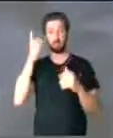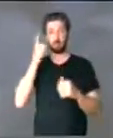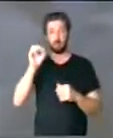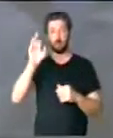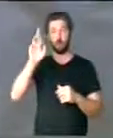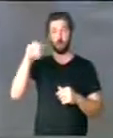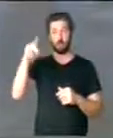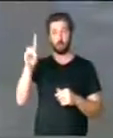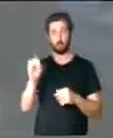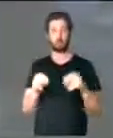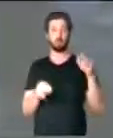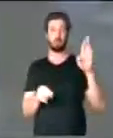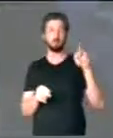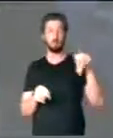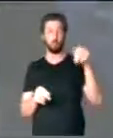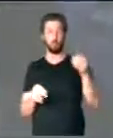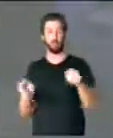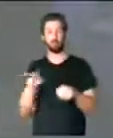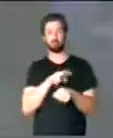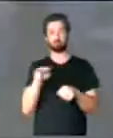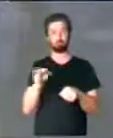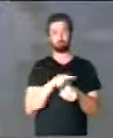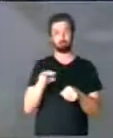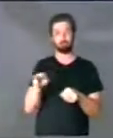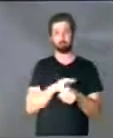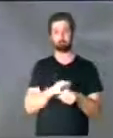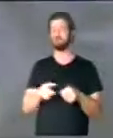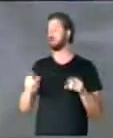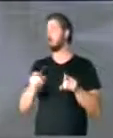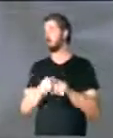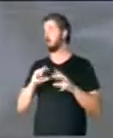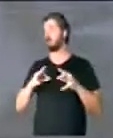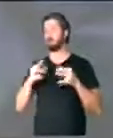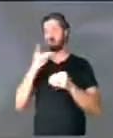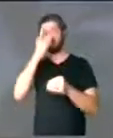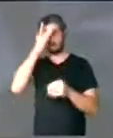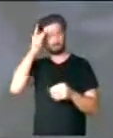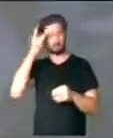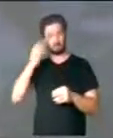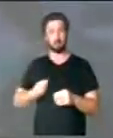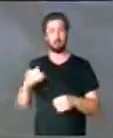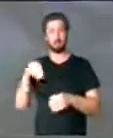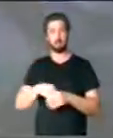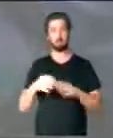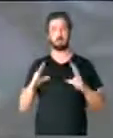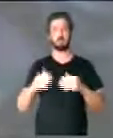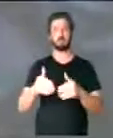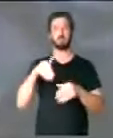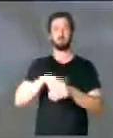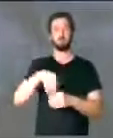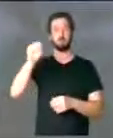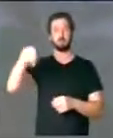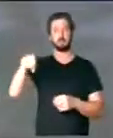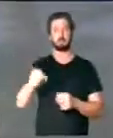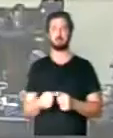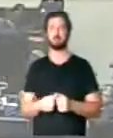Orlando Silva e a deputada Bruna Forlan e a todos os membros da comissão. Votamos sim.